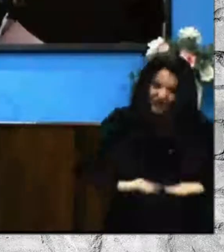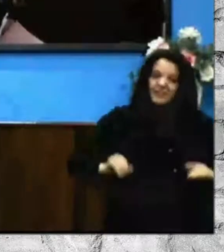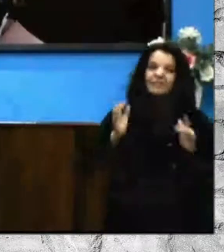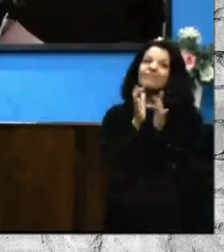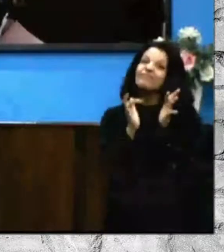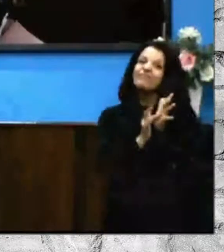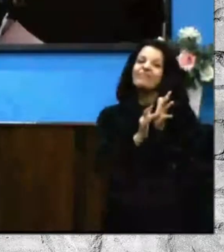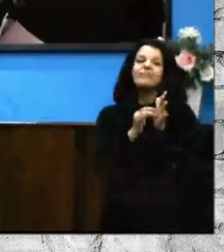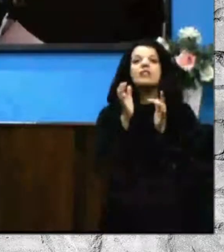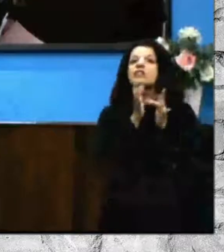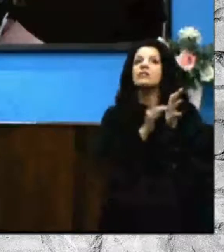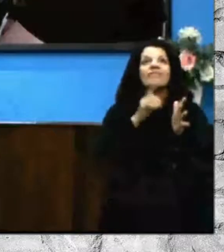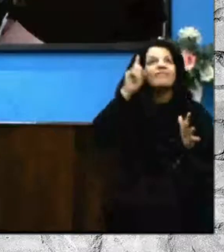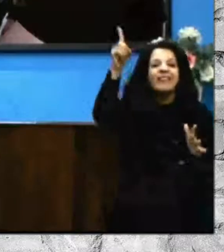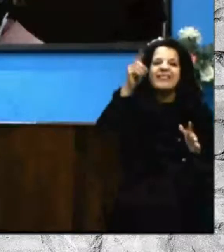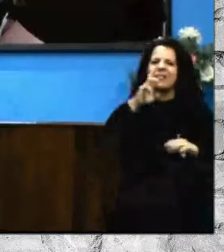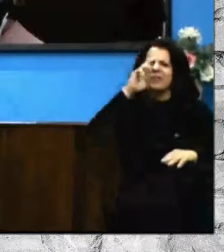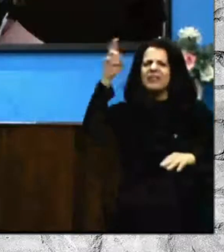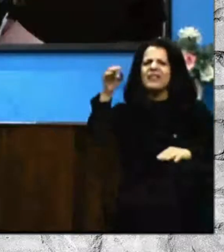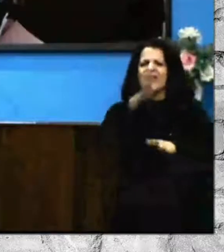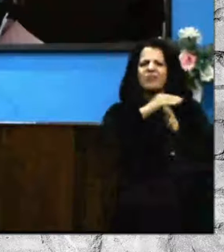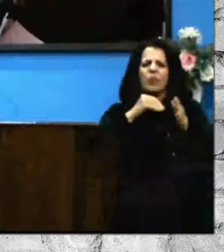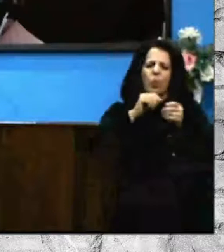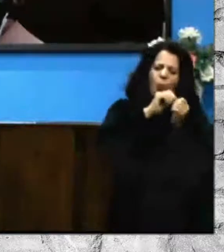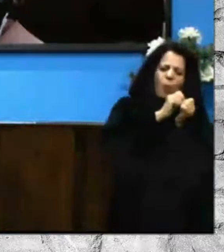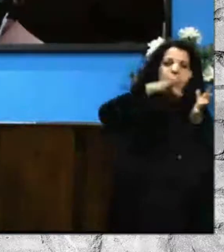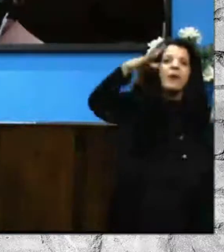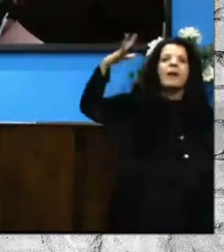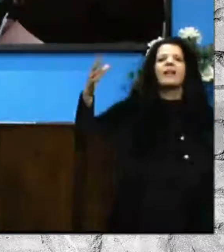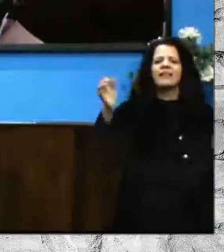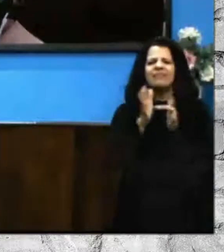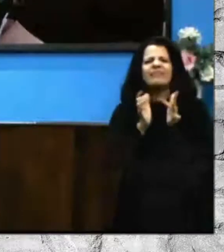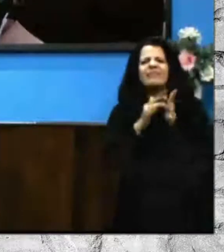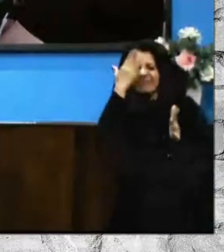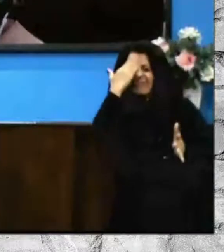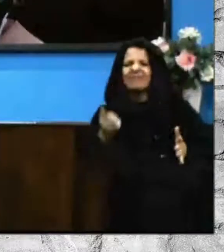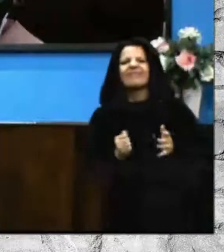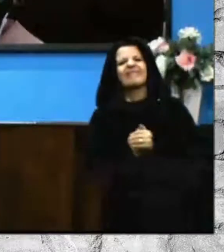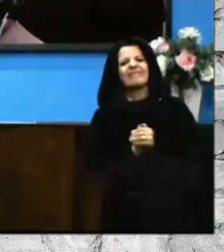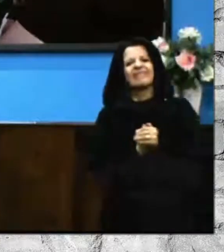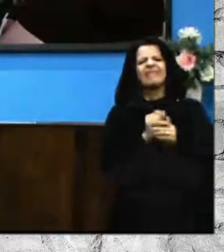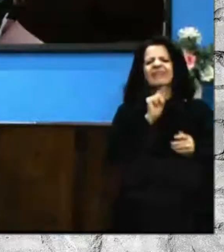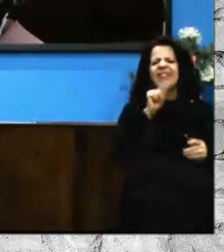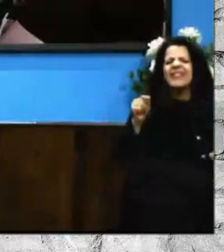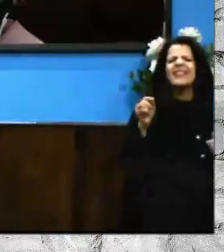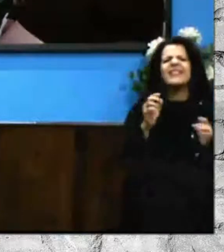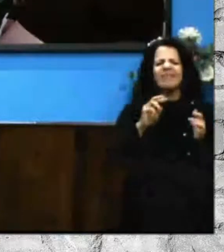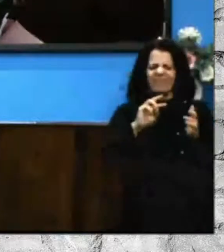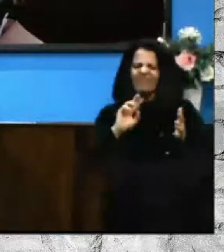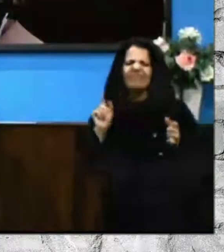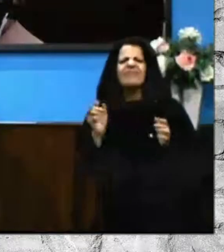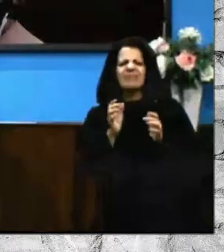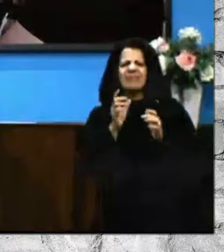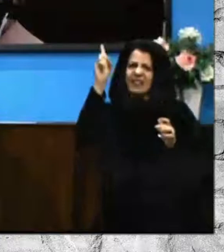é o Criador, ele é o Senhor de todas as coisas. E Jesus sabia quem ele mesmo era. Jesus